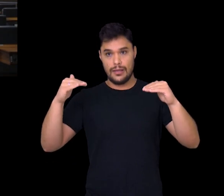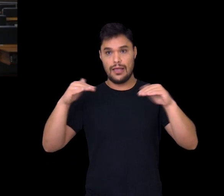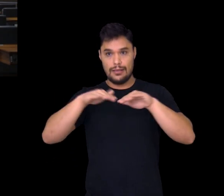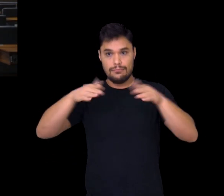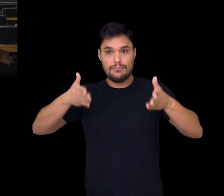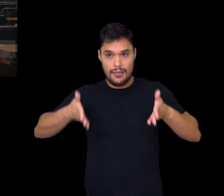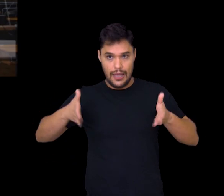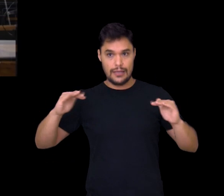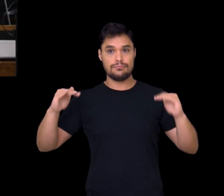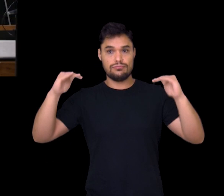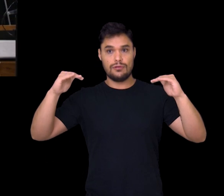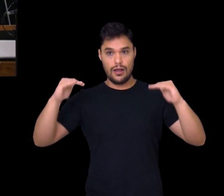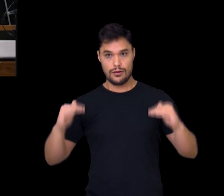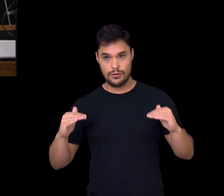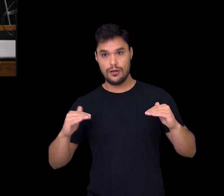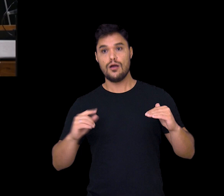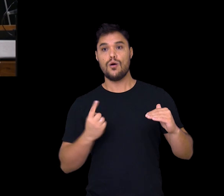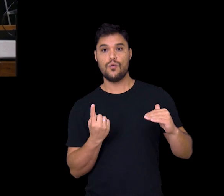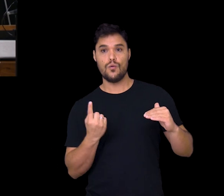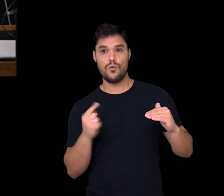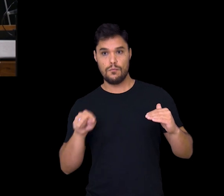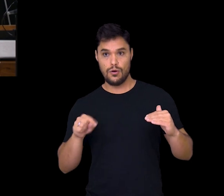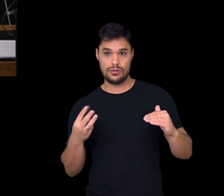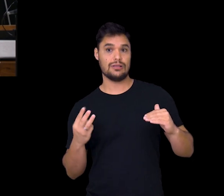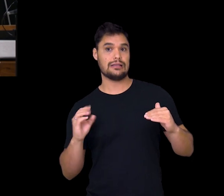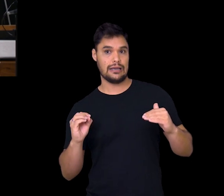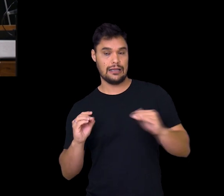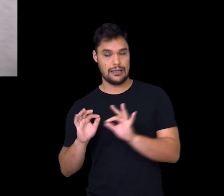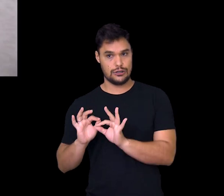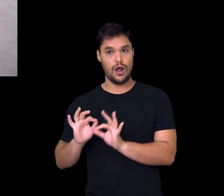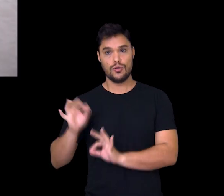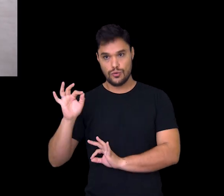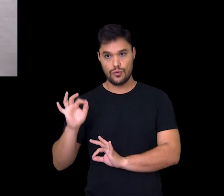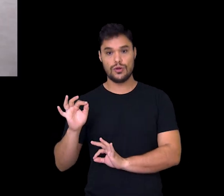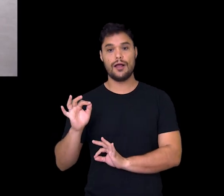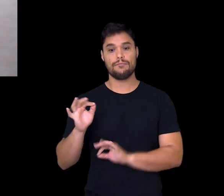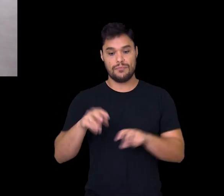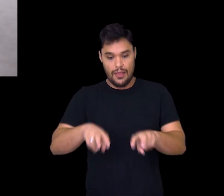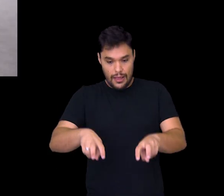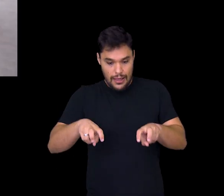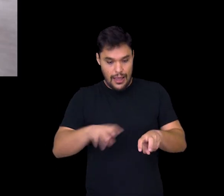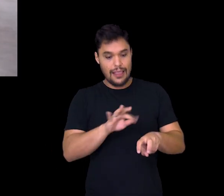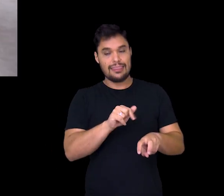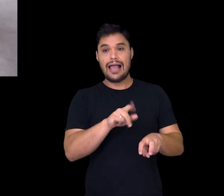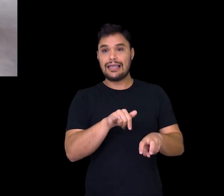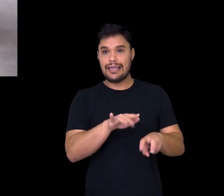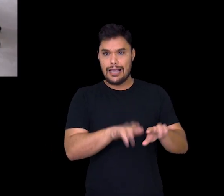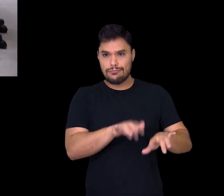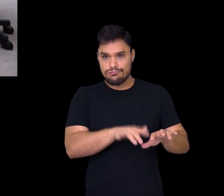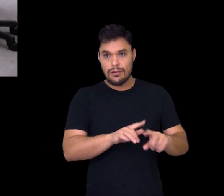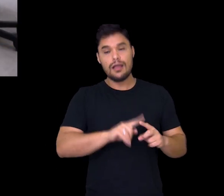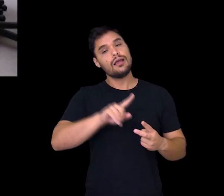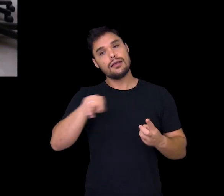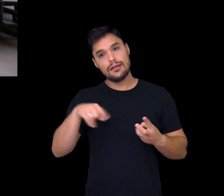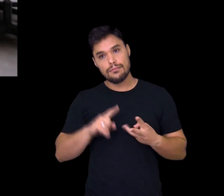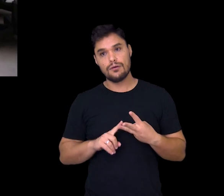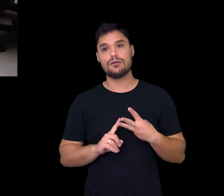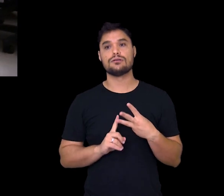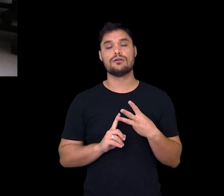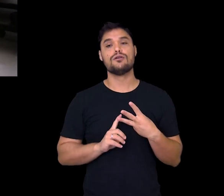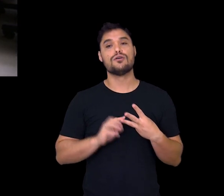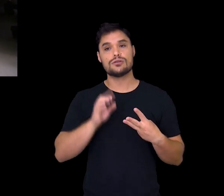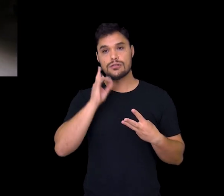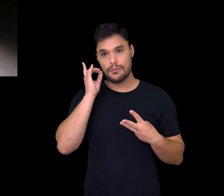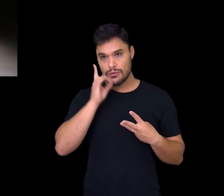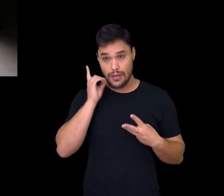tem 1,30 m, e aí os taquígrafos ali na frente, e aí apertou um pouquinho mais também os deputados. E